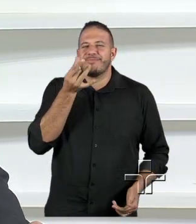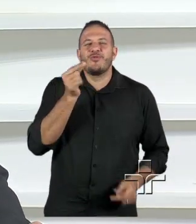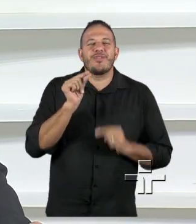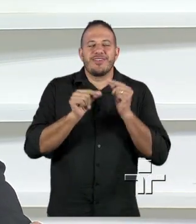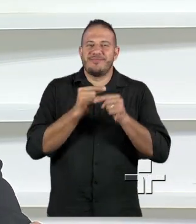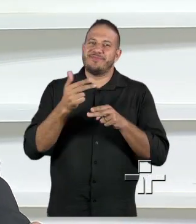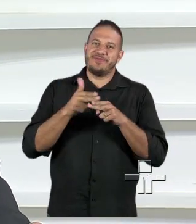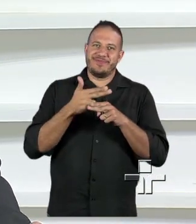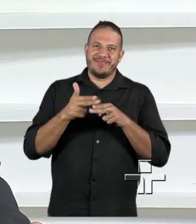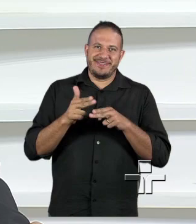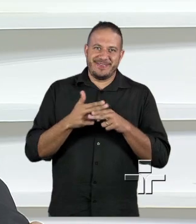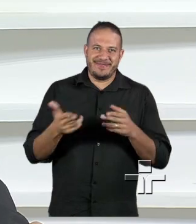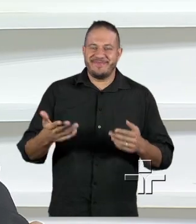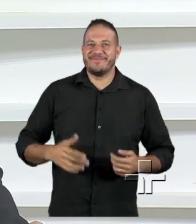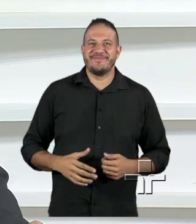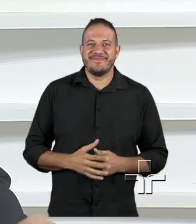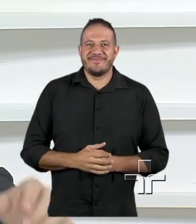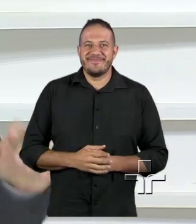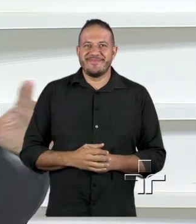chocolate.